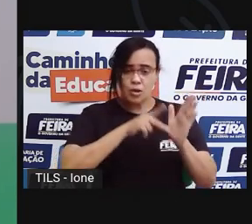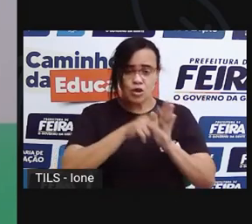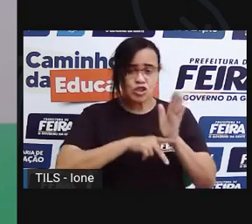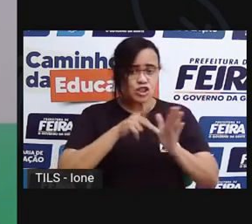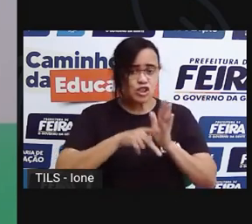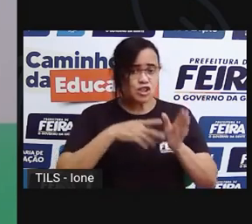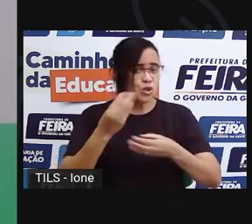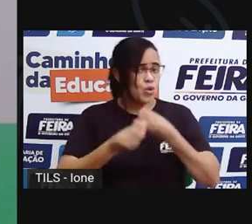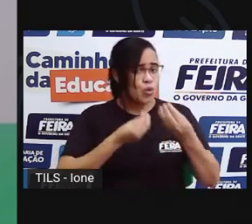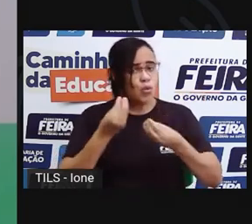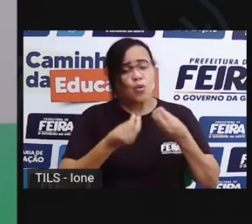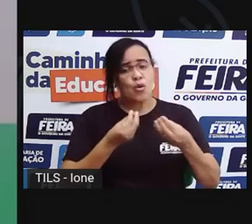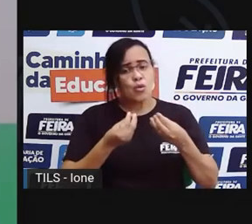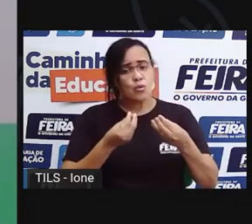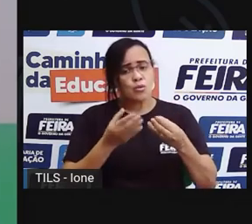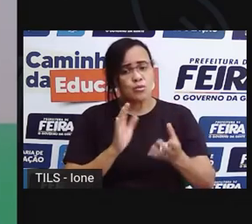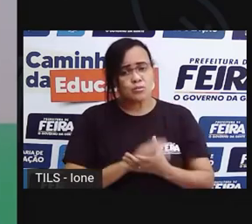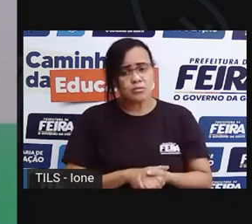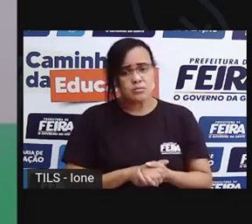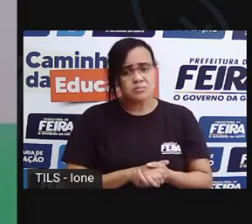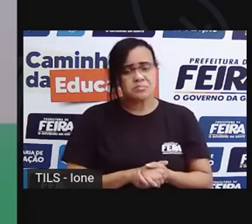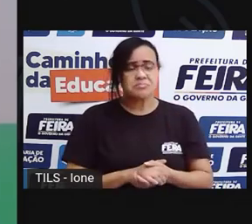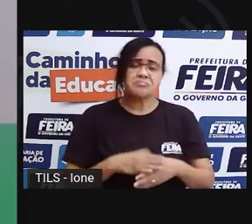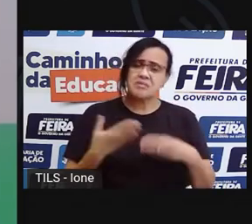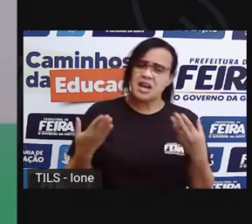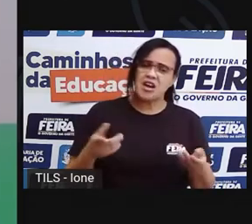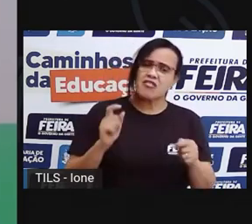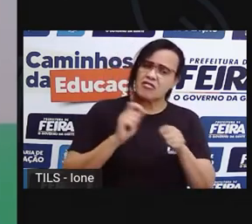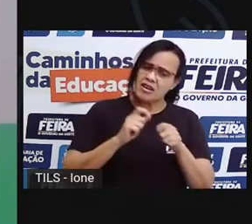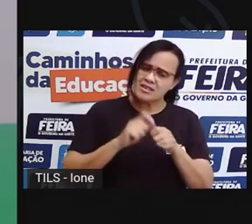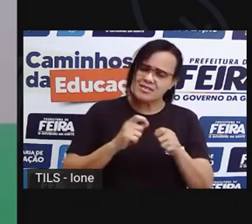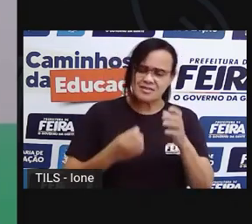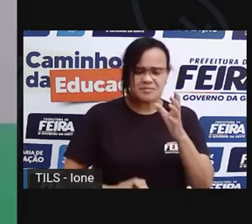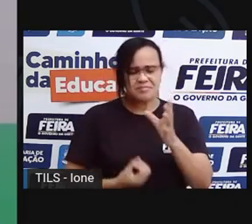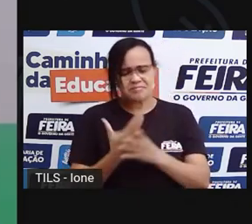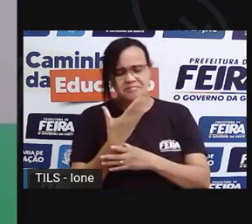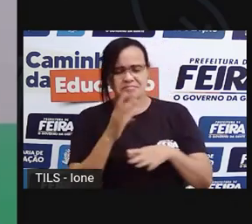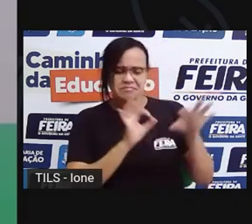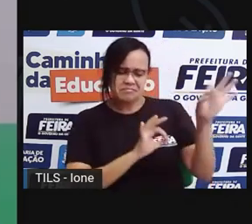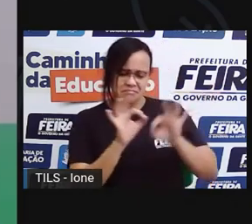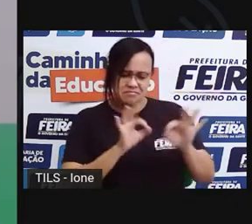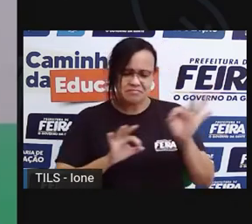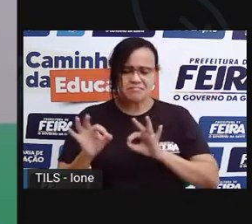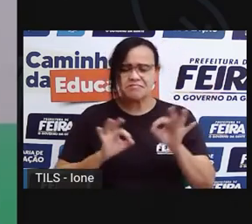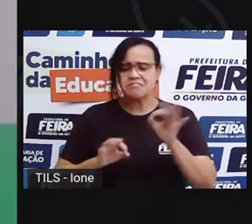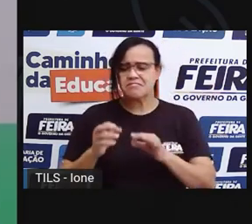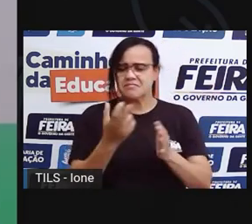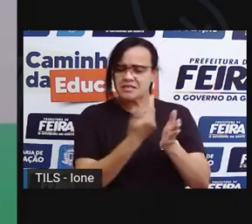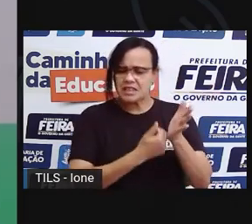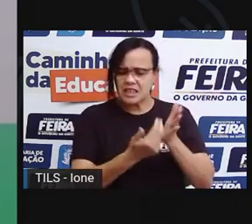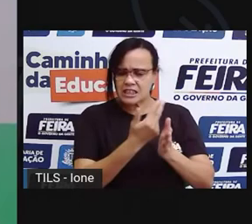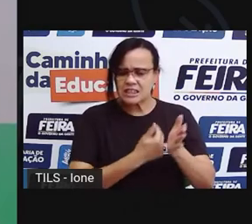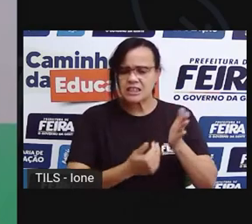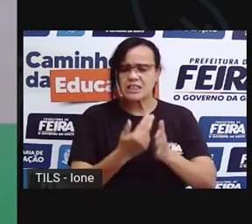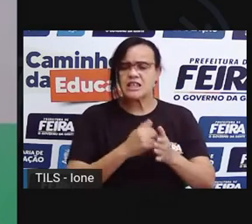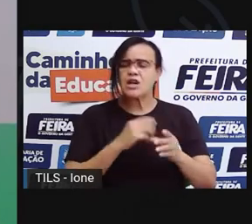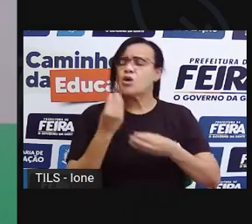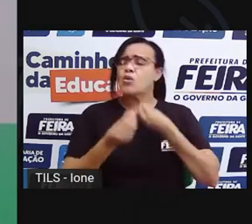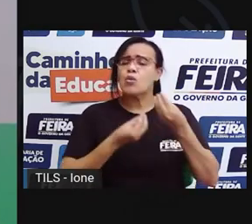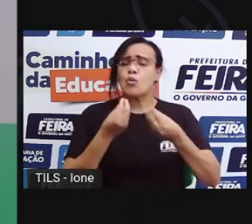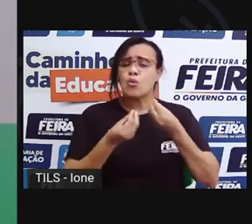no meu binóculo? Vou decorar ele como? Ó, tá meio tortinho, porque ele tá meio amassadinho.